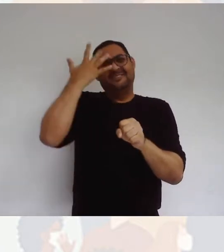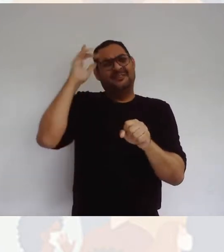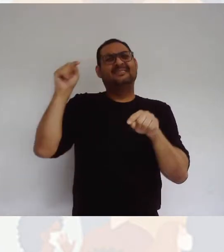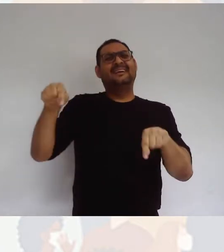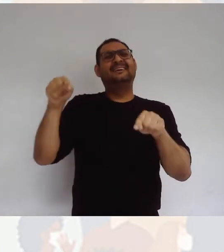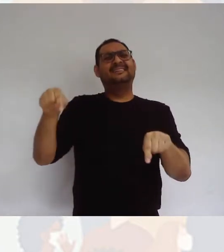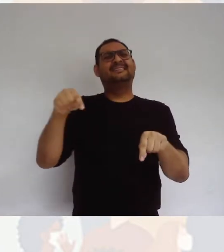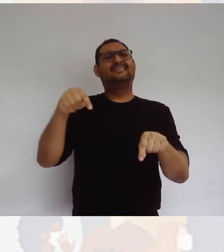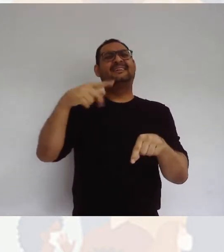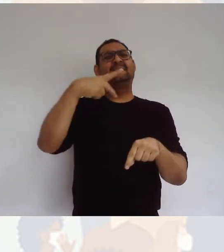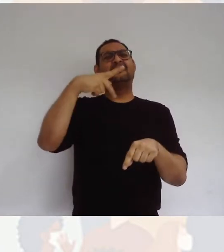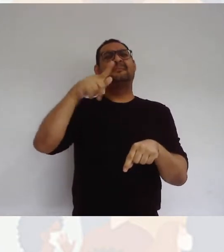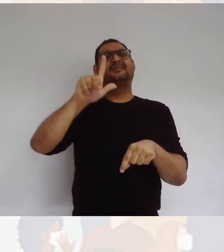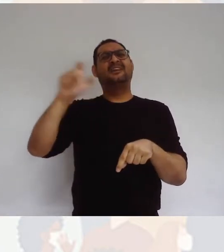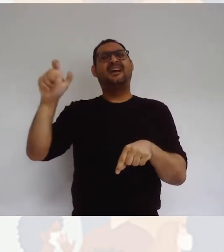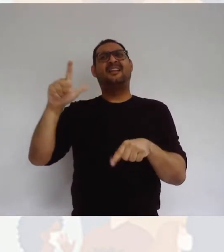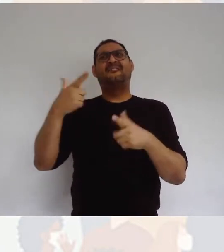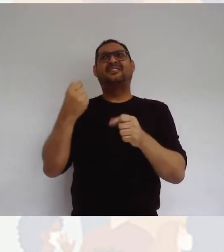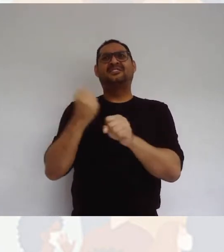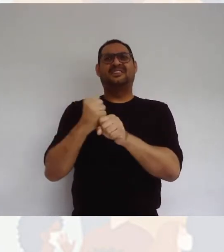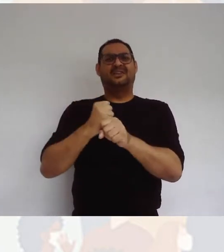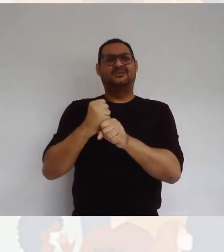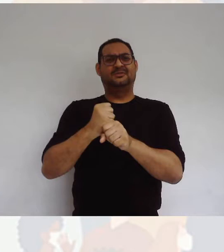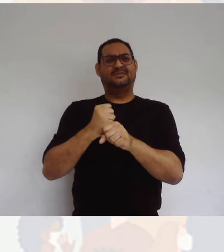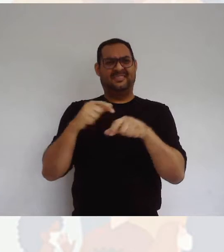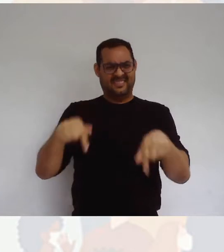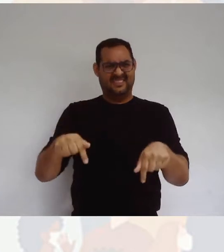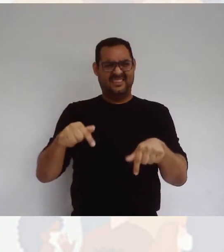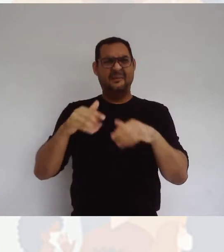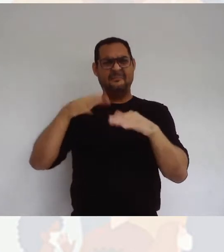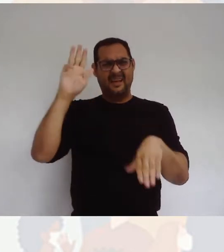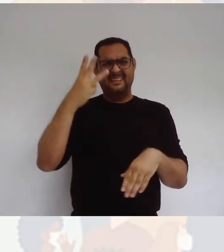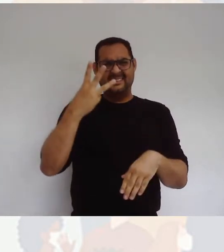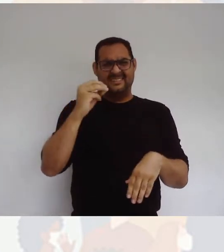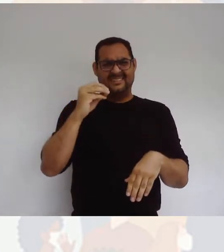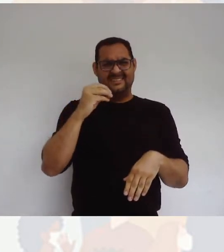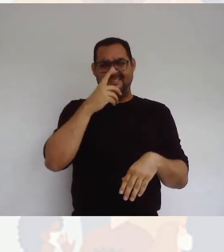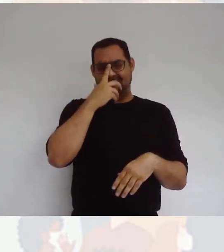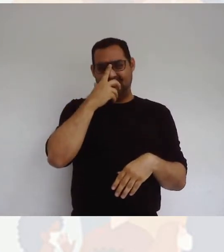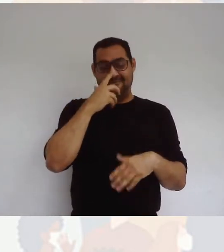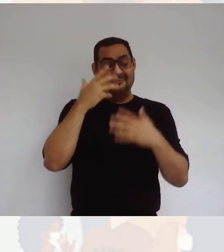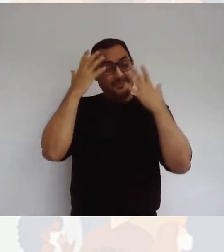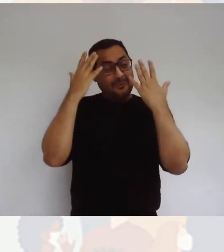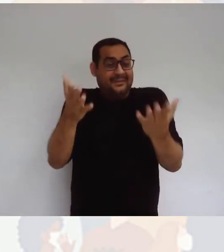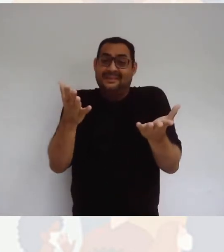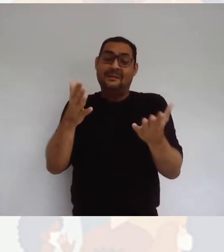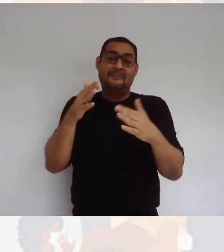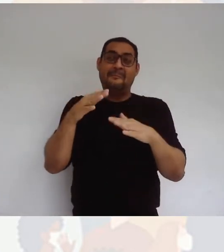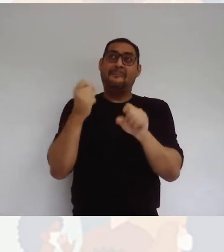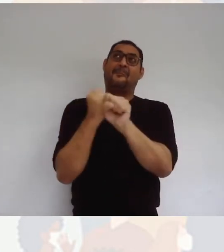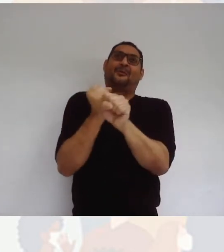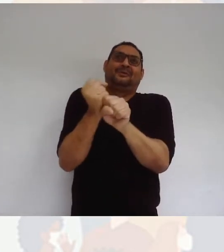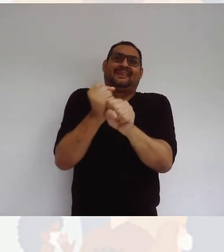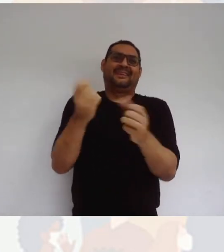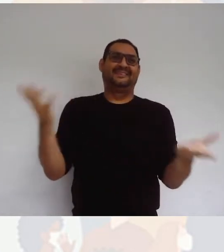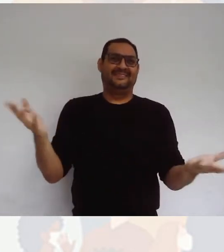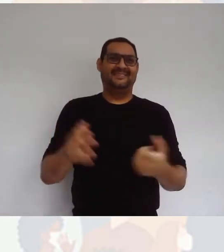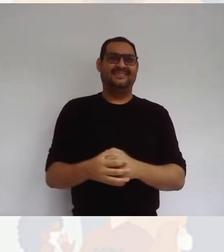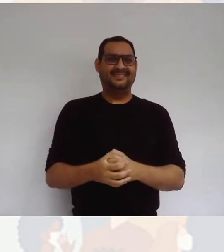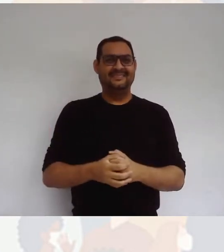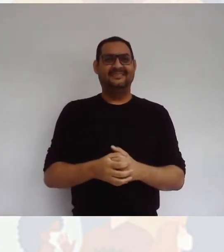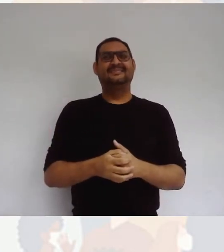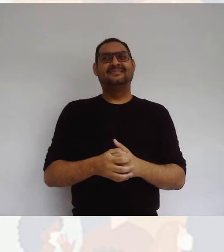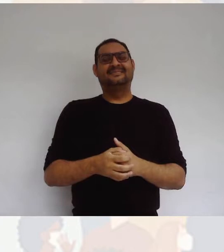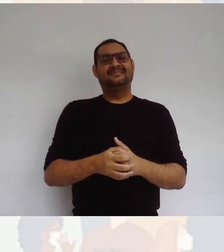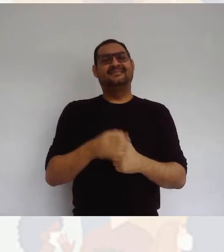programa? Acho que uns 20 anos. Tem mais de 30, né? Então, muitos anos. Então, é